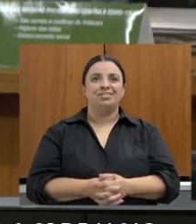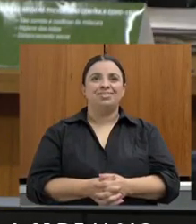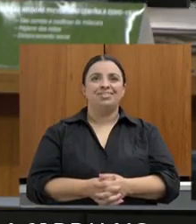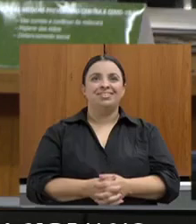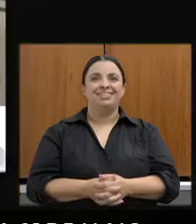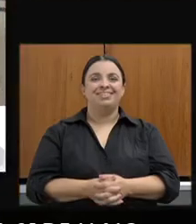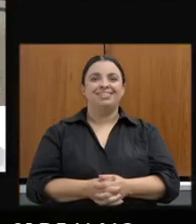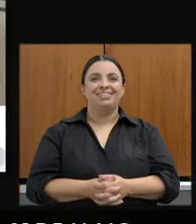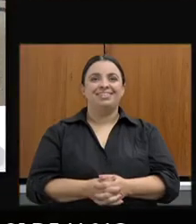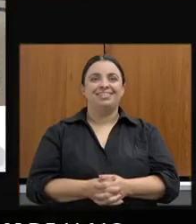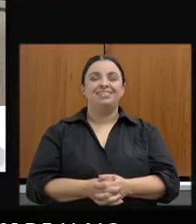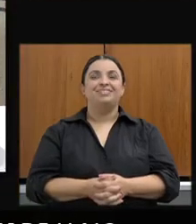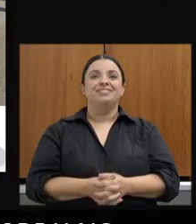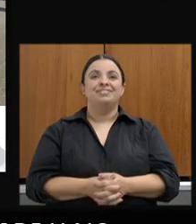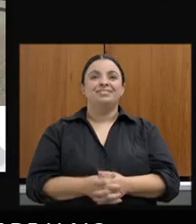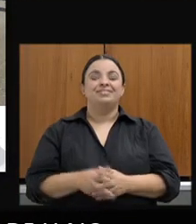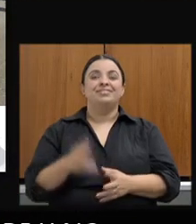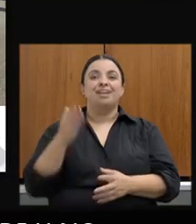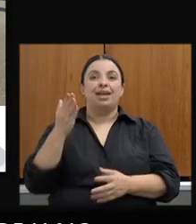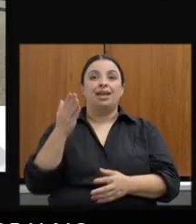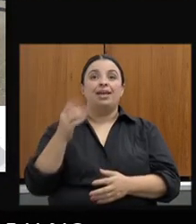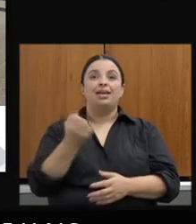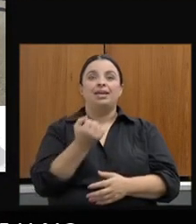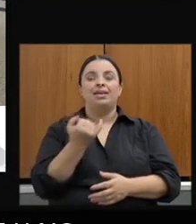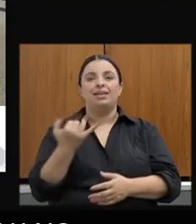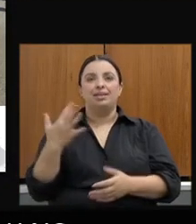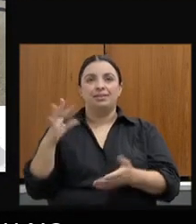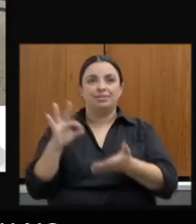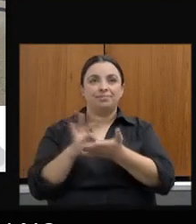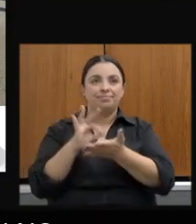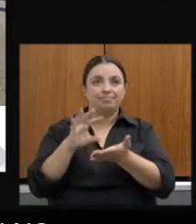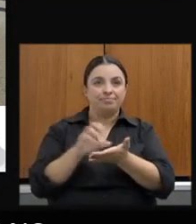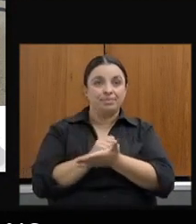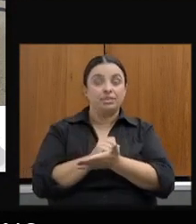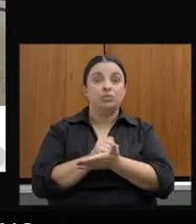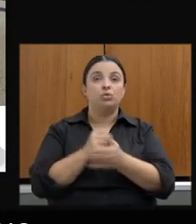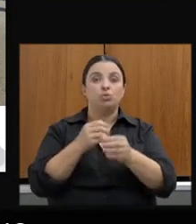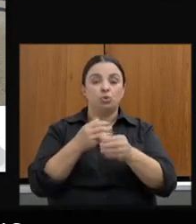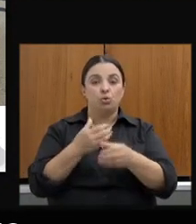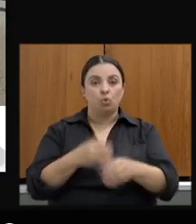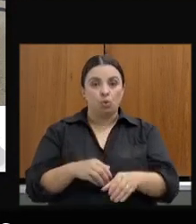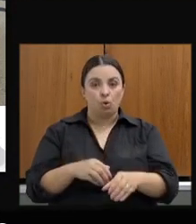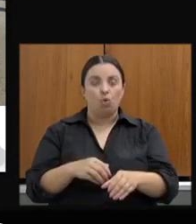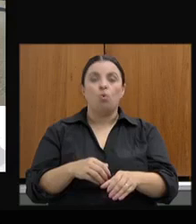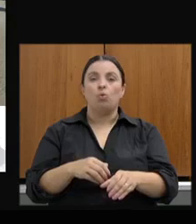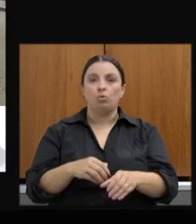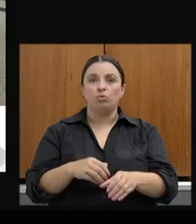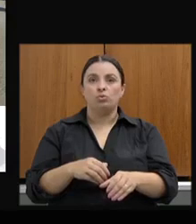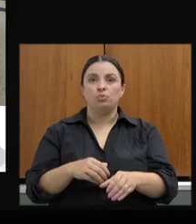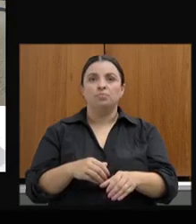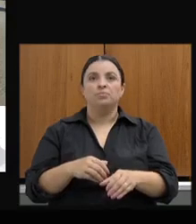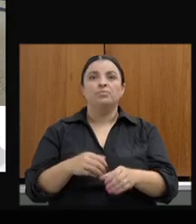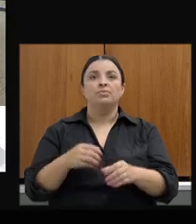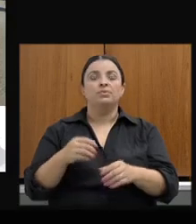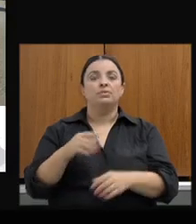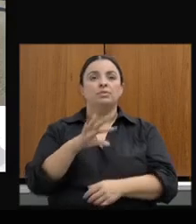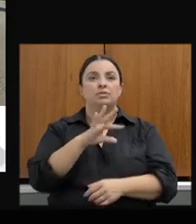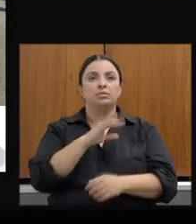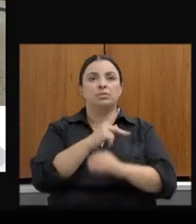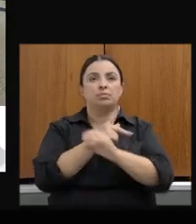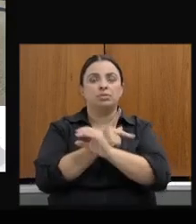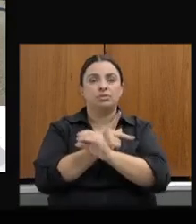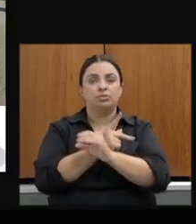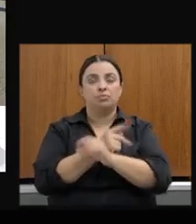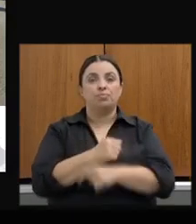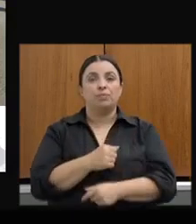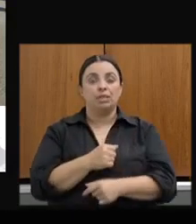E aí o número de inscritos o nosso concurso público da Polícia Civil o governador do estado no ano passado